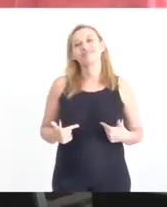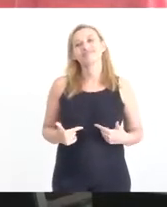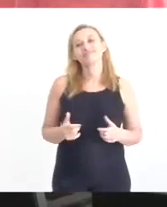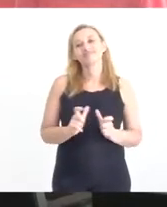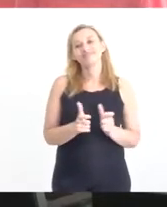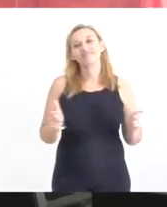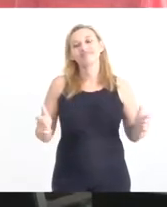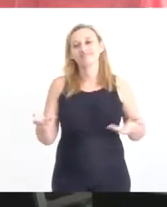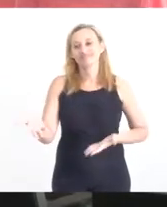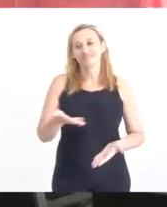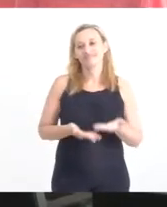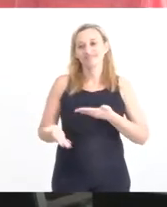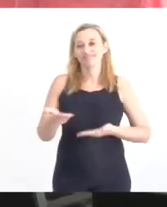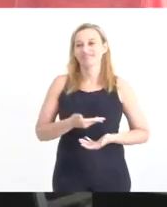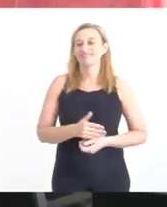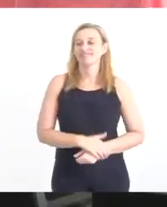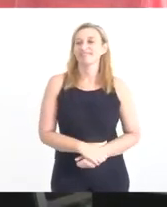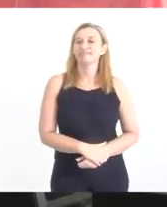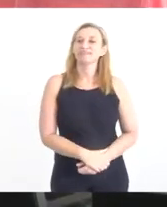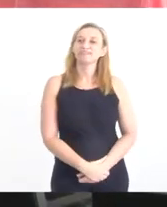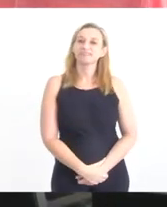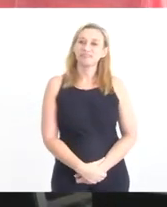a grande parceria